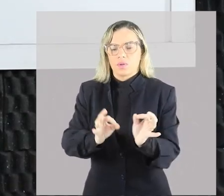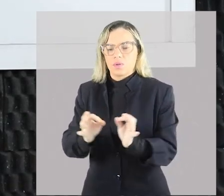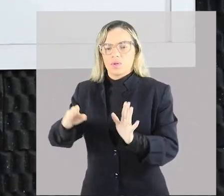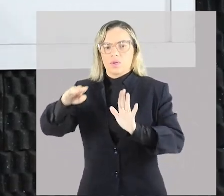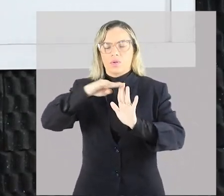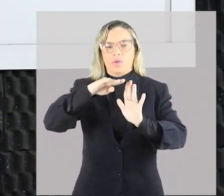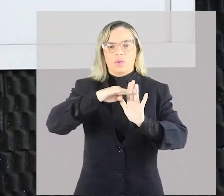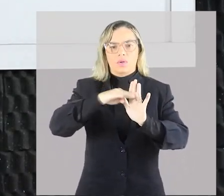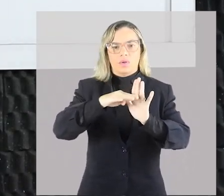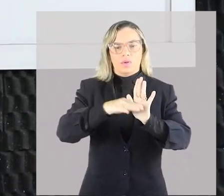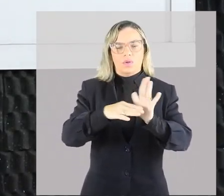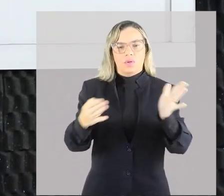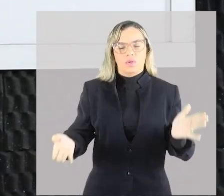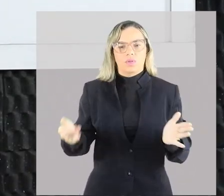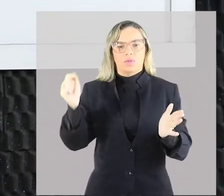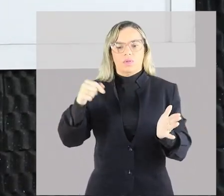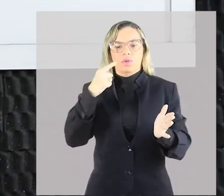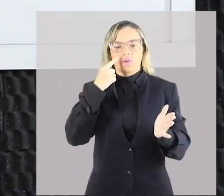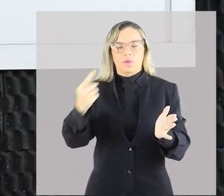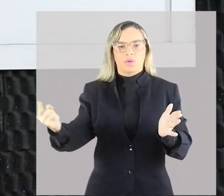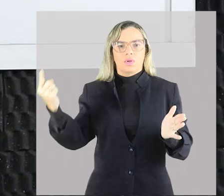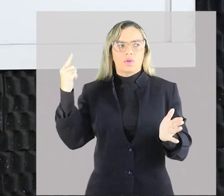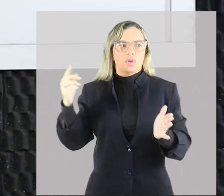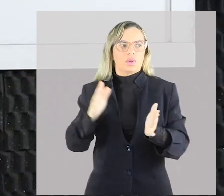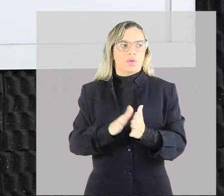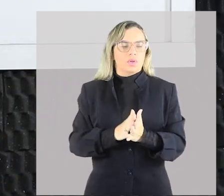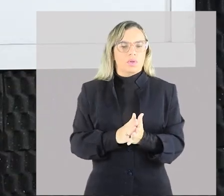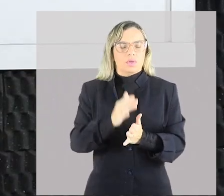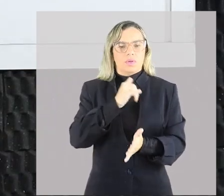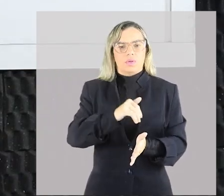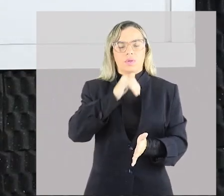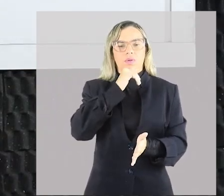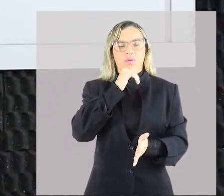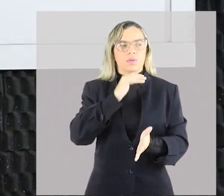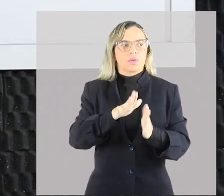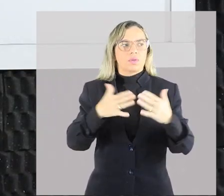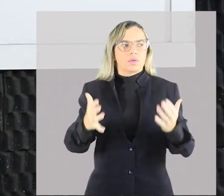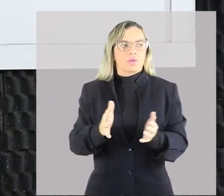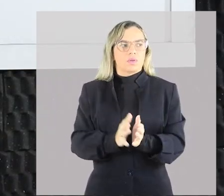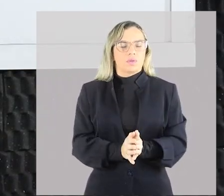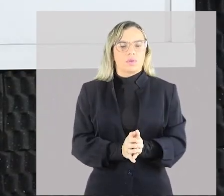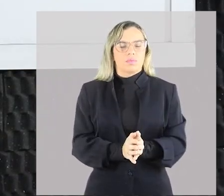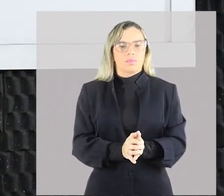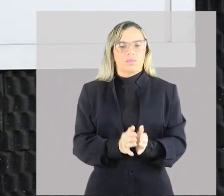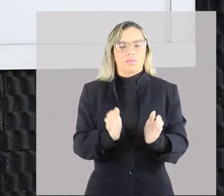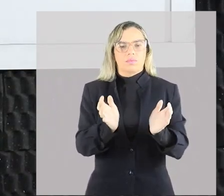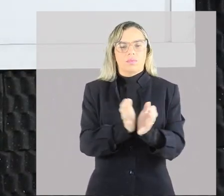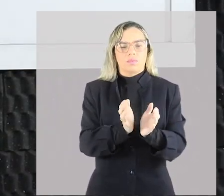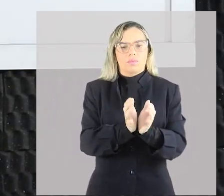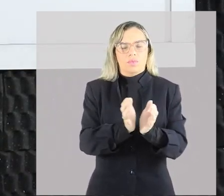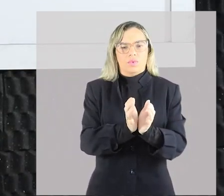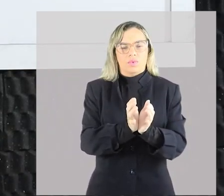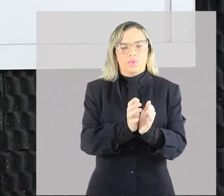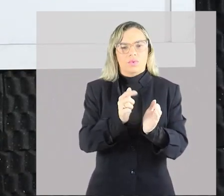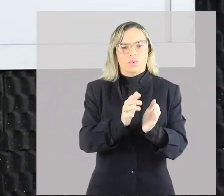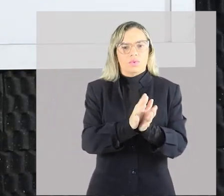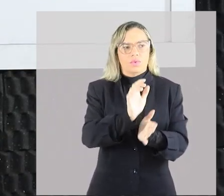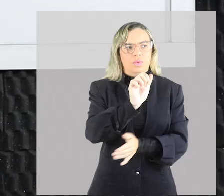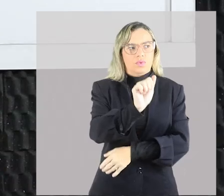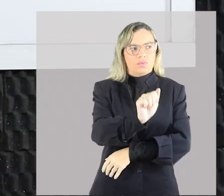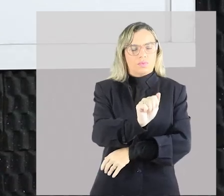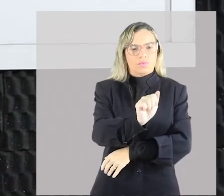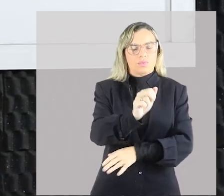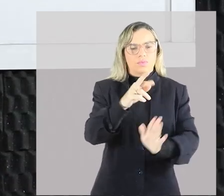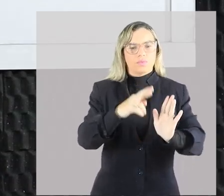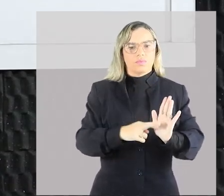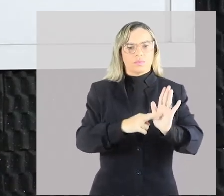desse conjunto. Por exemplo, eu tenho um conjunto A, geralmente se usa letras maiúsculas, né, para